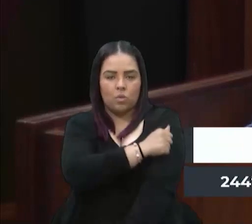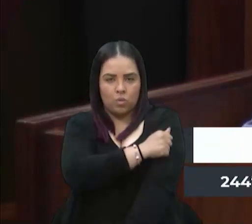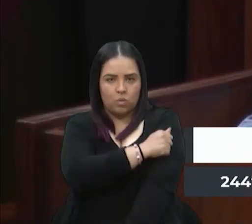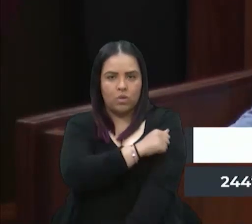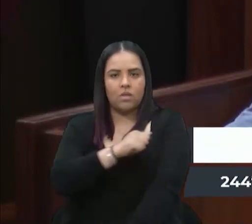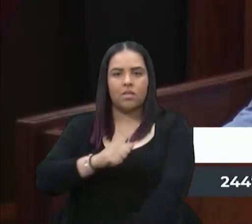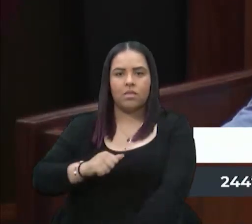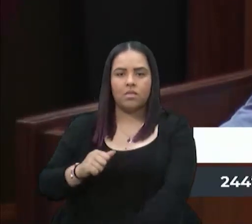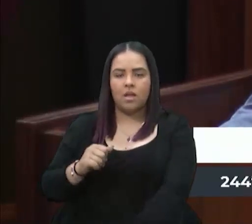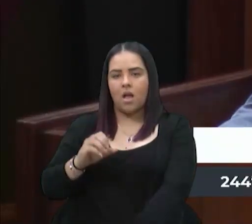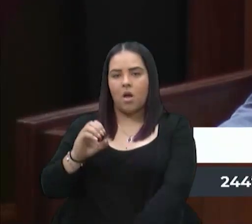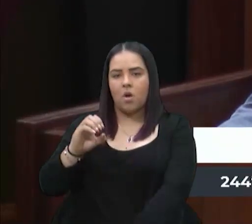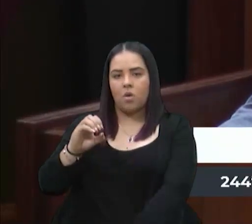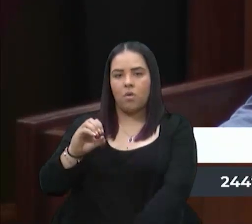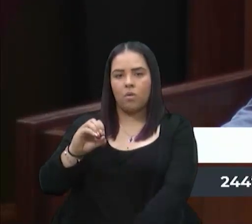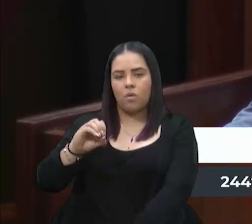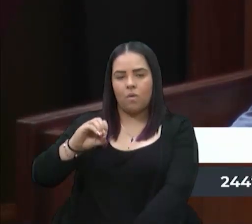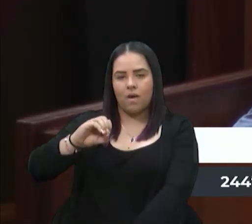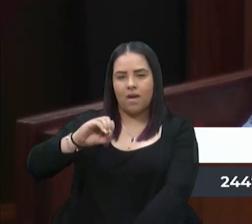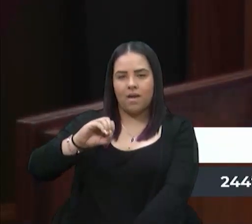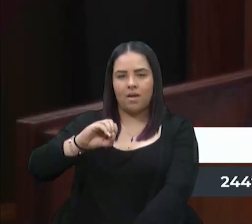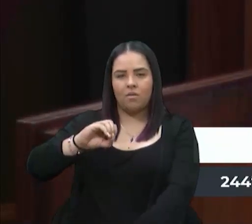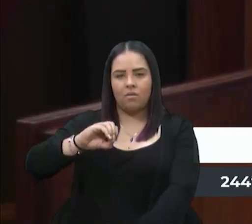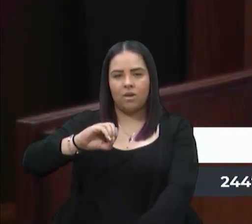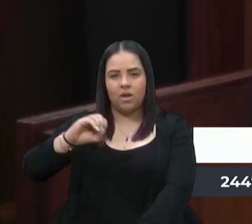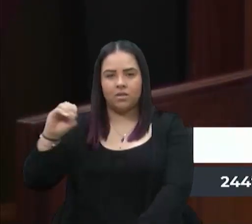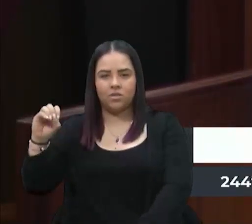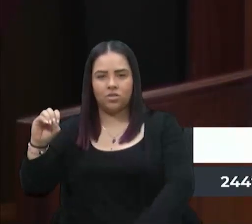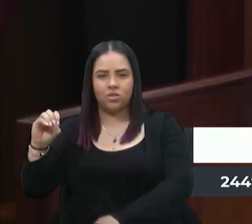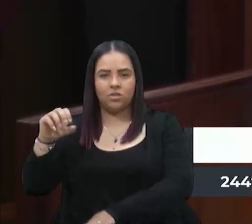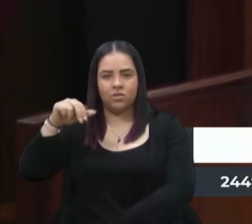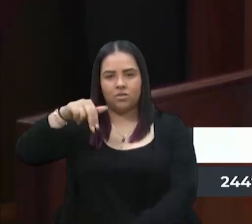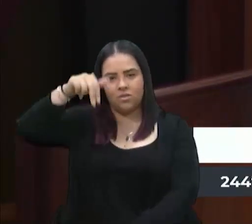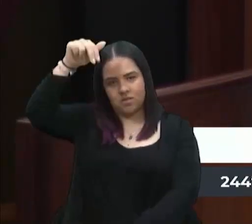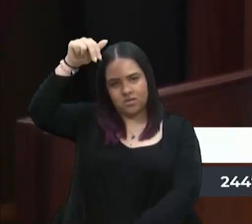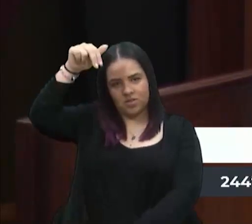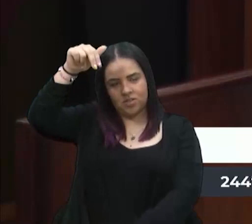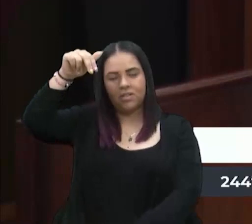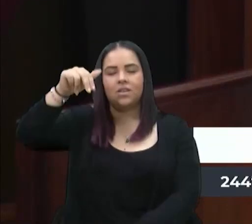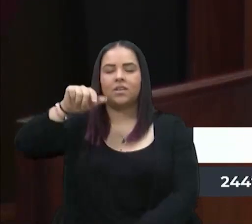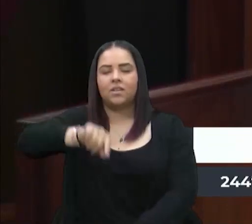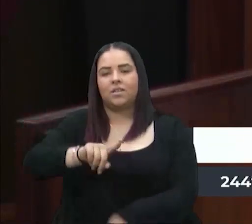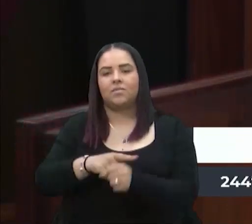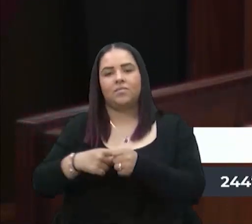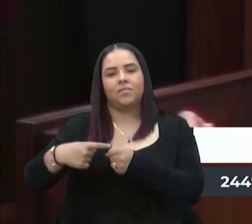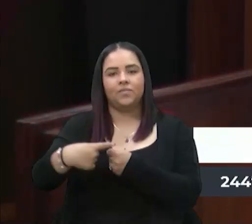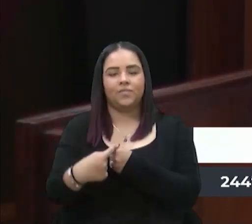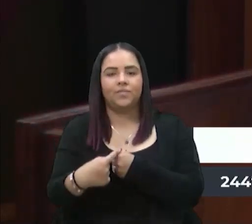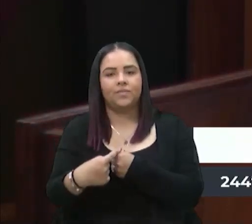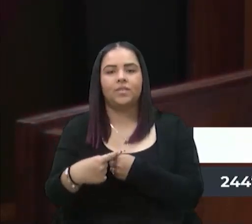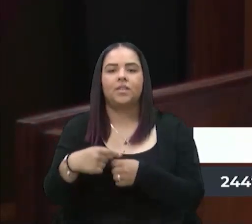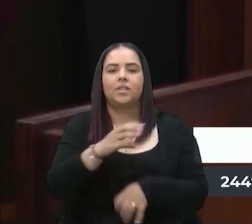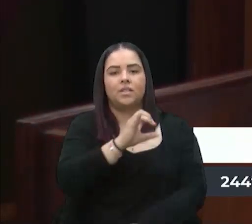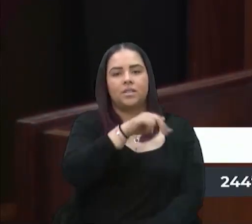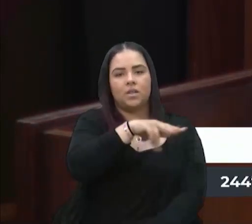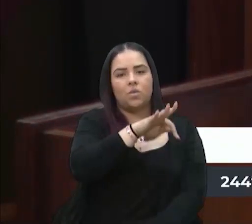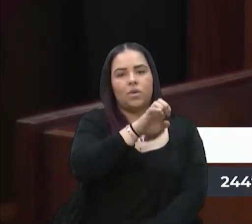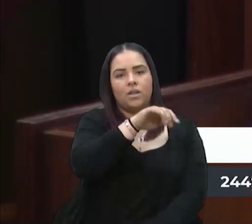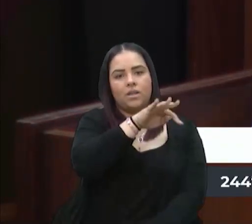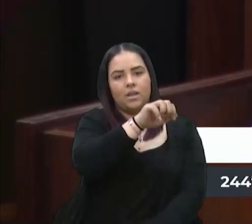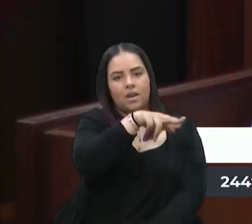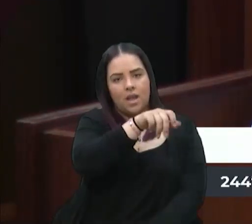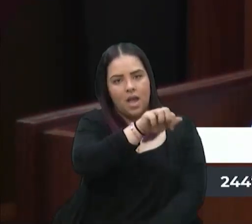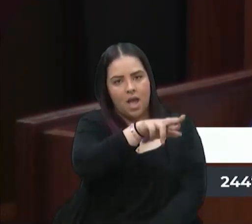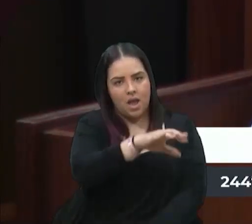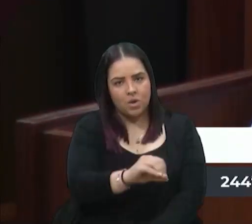zonas oeste e norte da cidade, principalmente nos bairros Cinquentenário, Marechal Floriano,